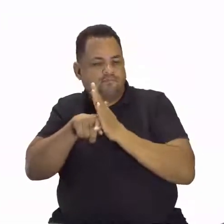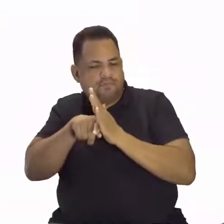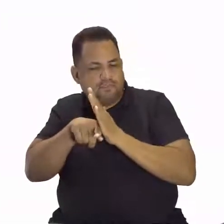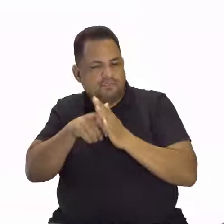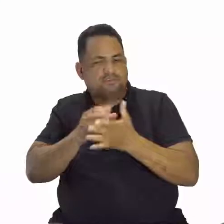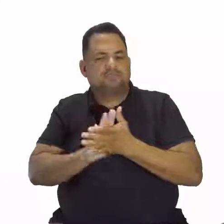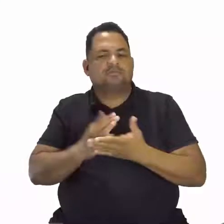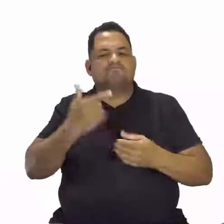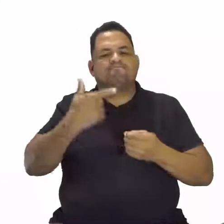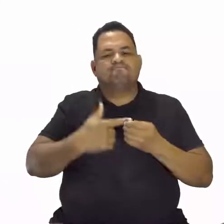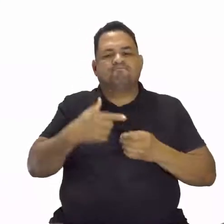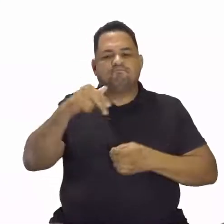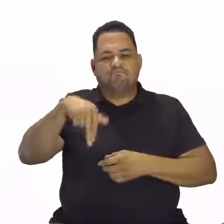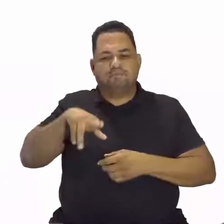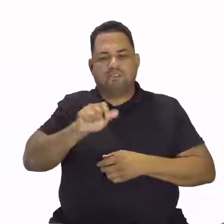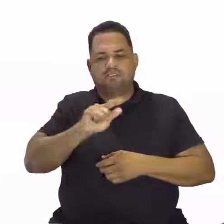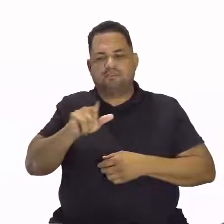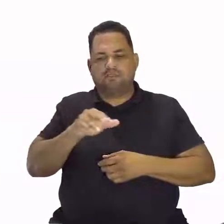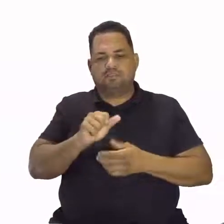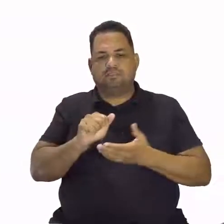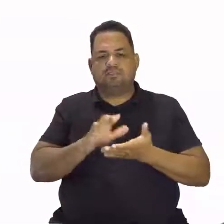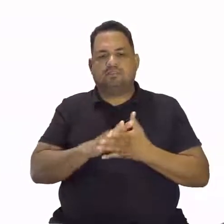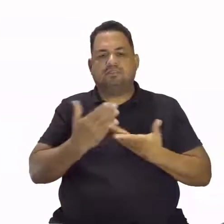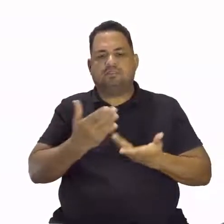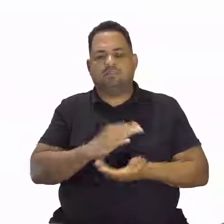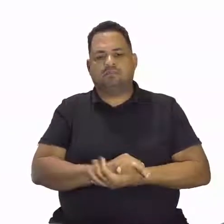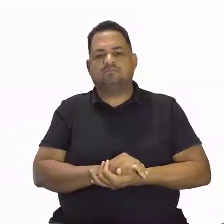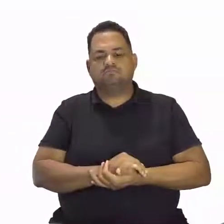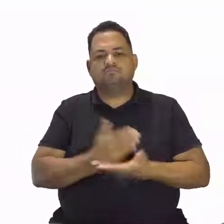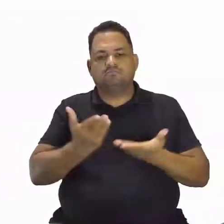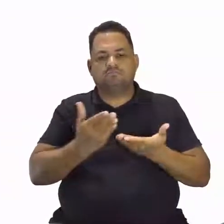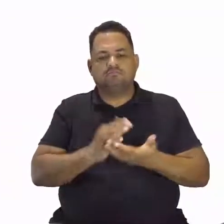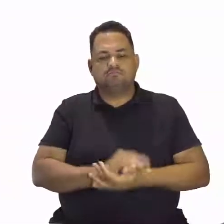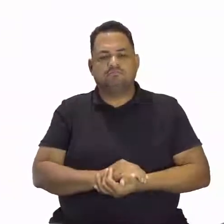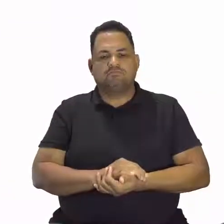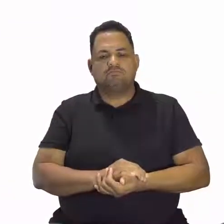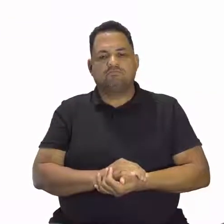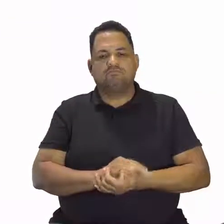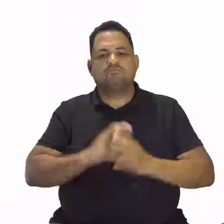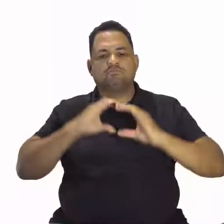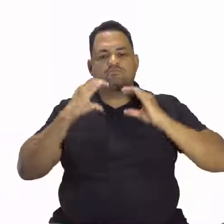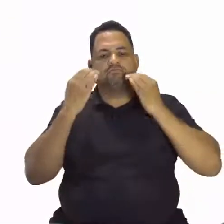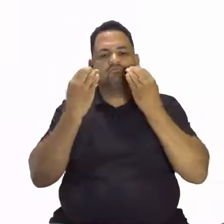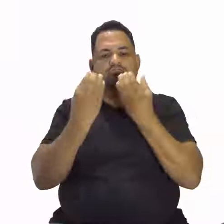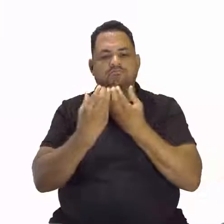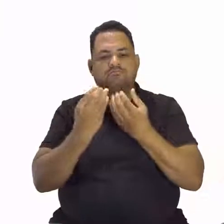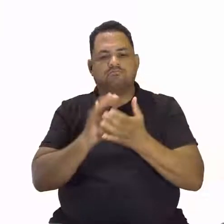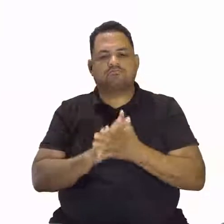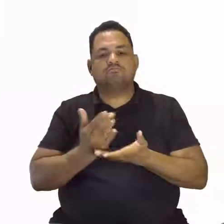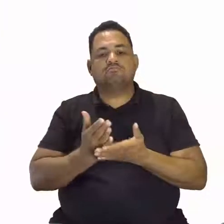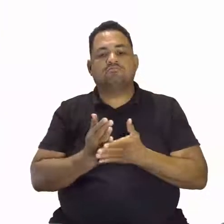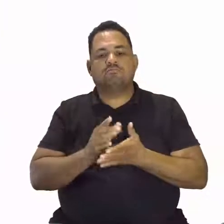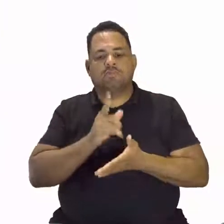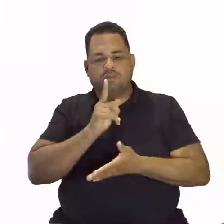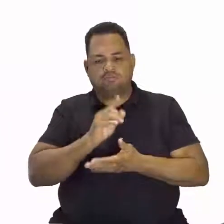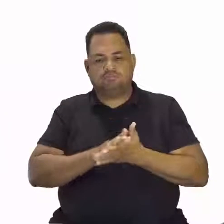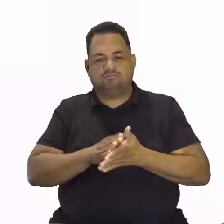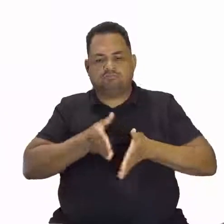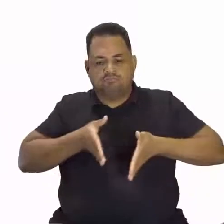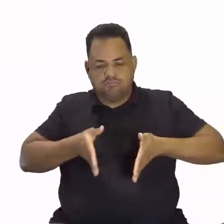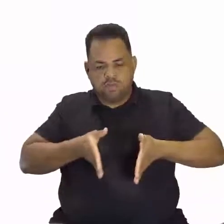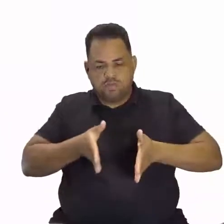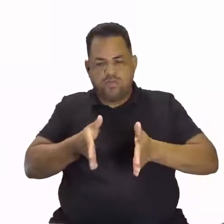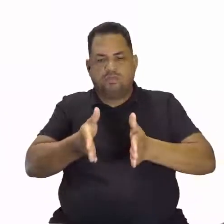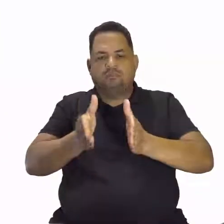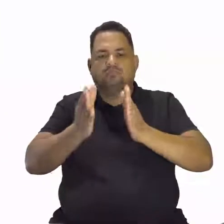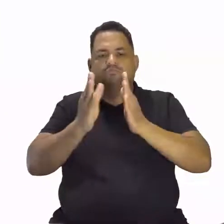Eu creio que a dissertação dela de mestrado fala sobre Nazaré, essa comunidade aí do Baixo Madeira. Então,